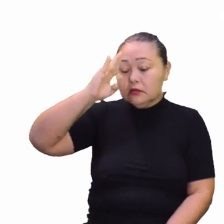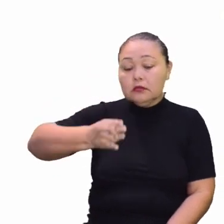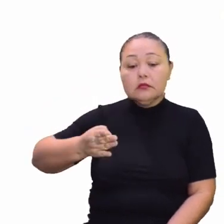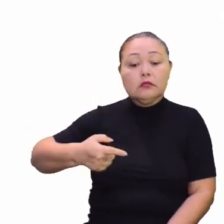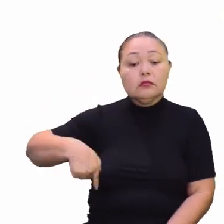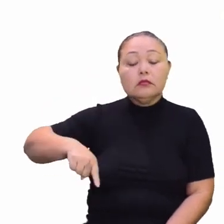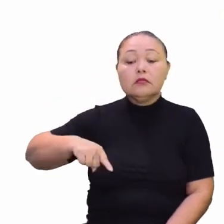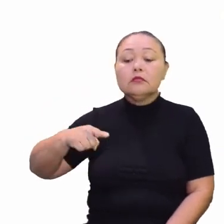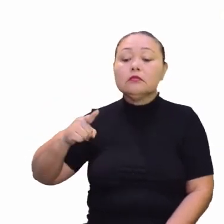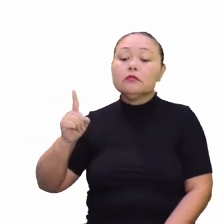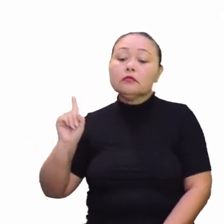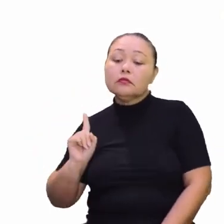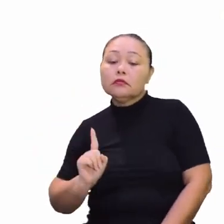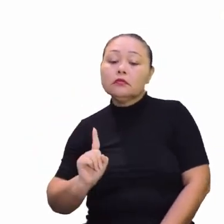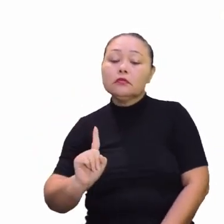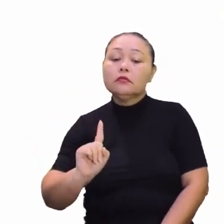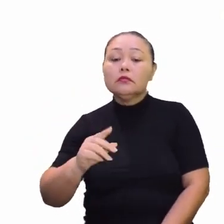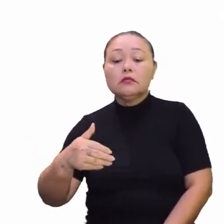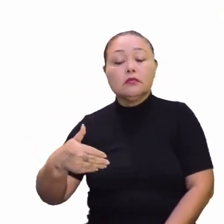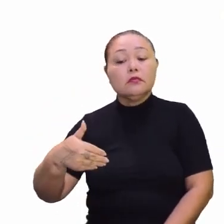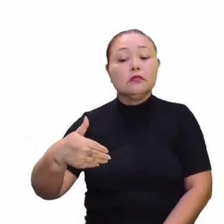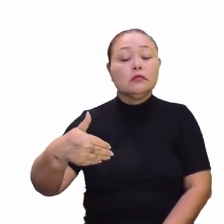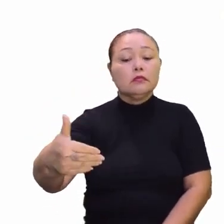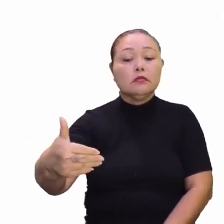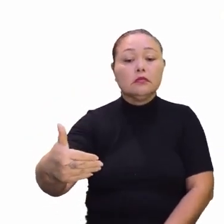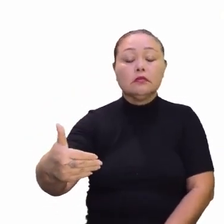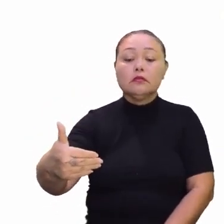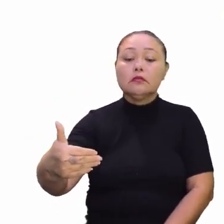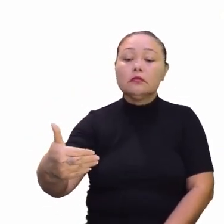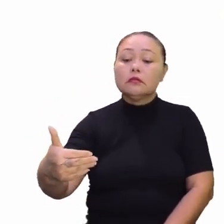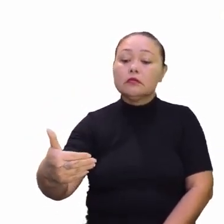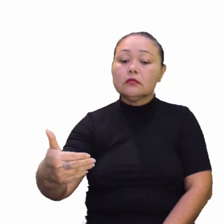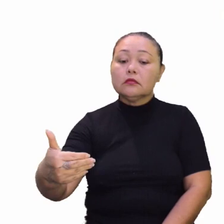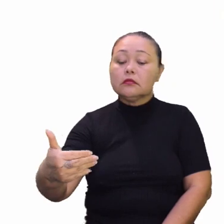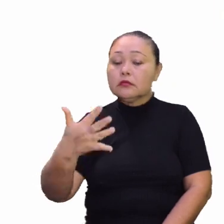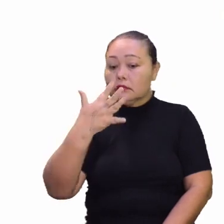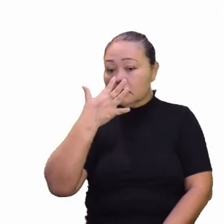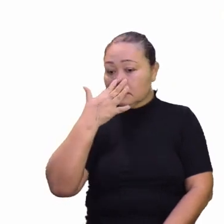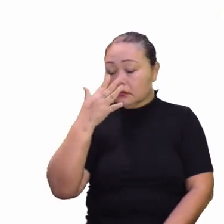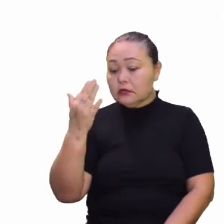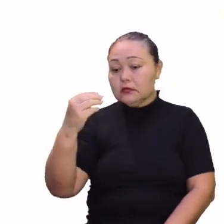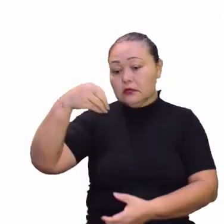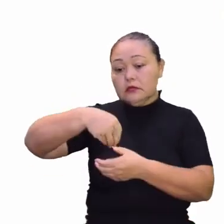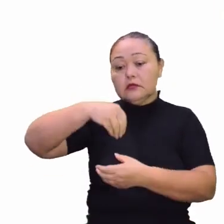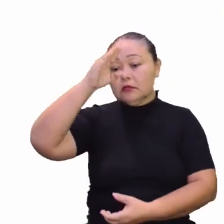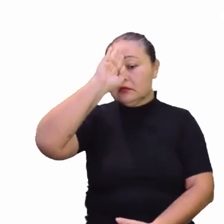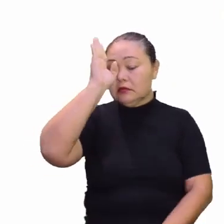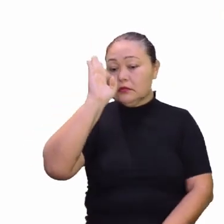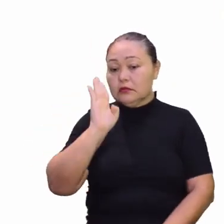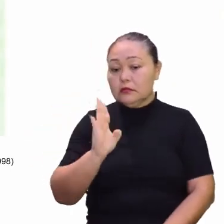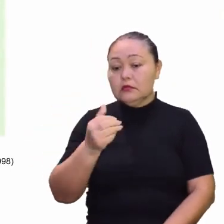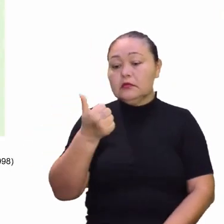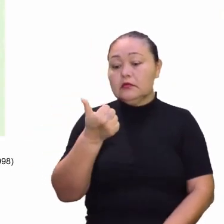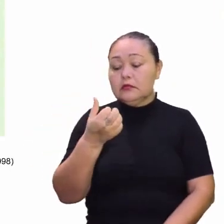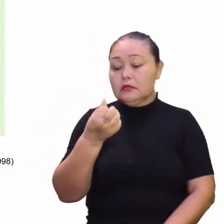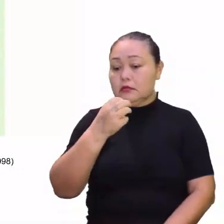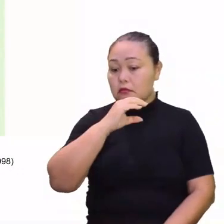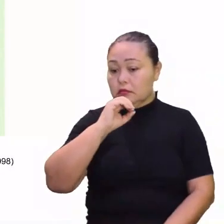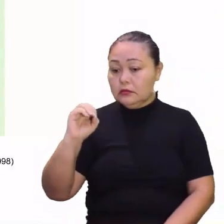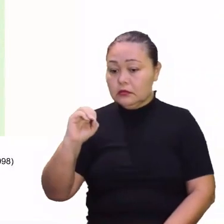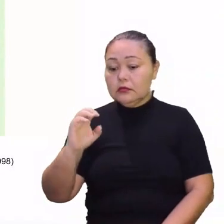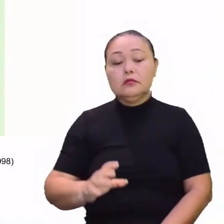principais bandeiras que a partir desse período que a gente consegue observar no Brasil, 1600.